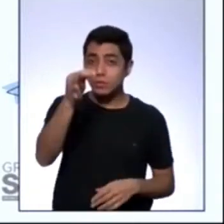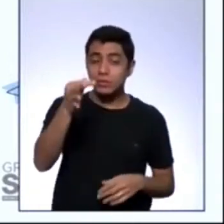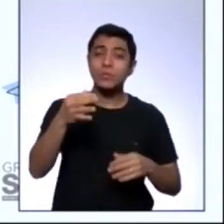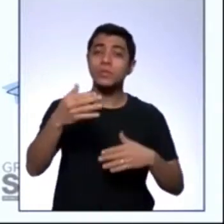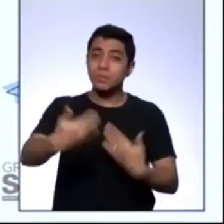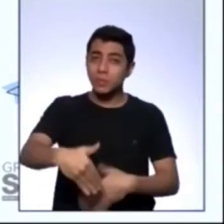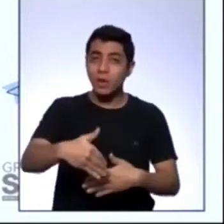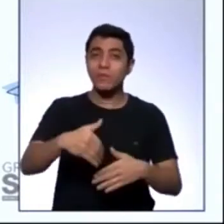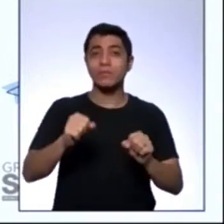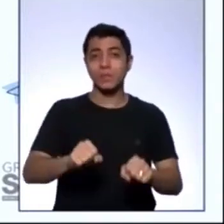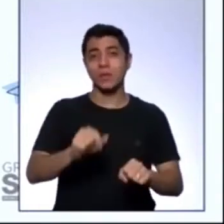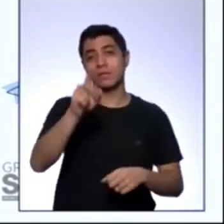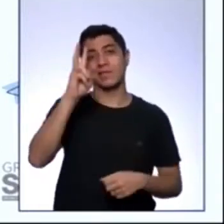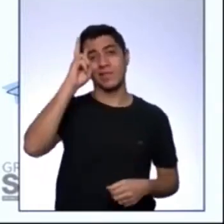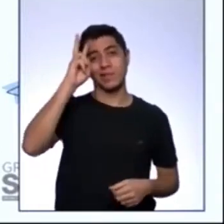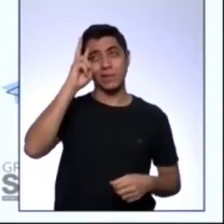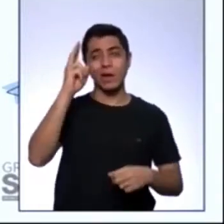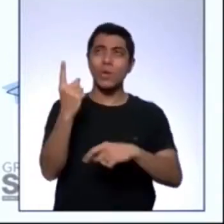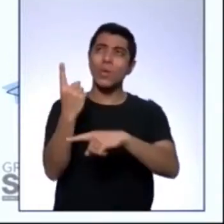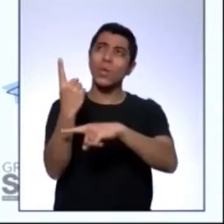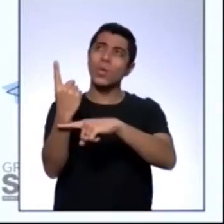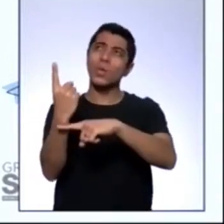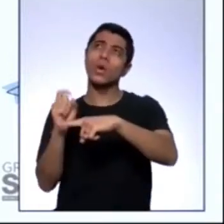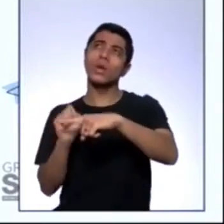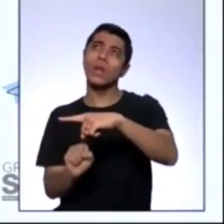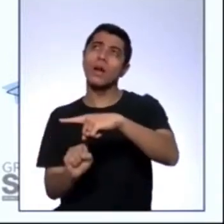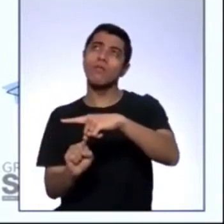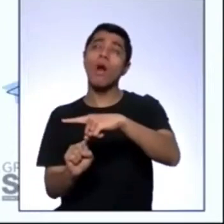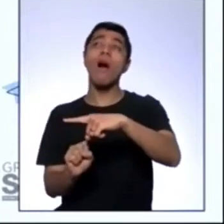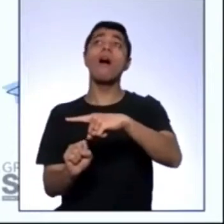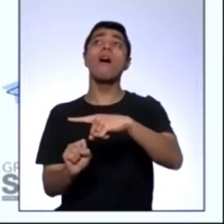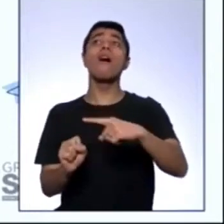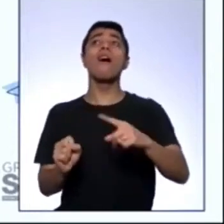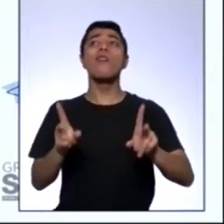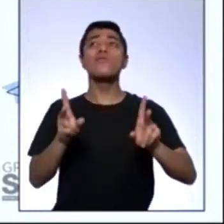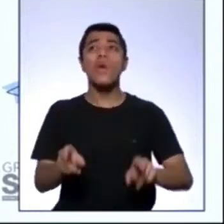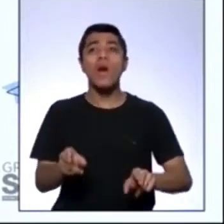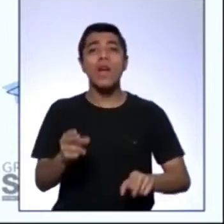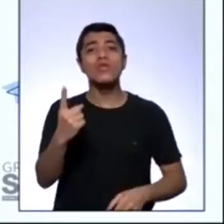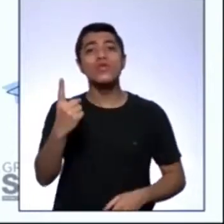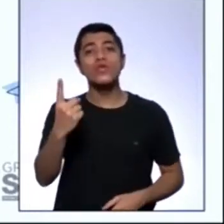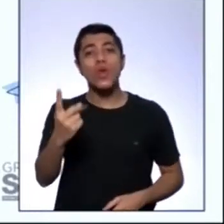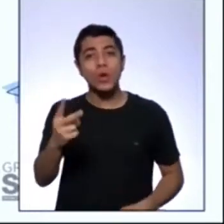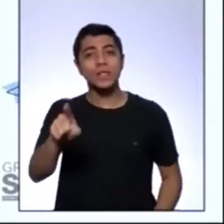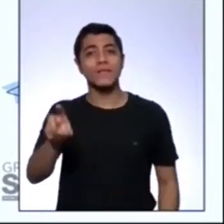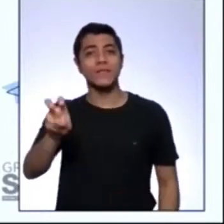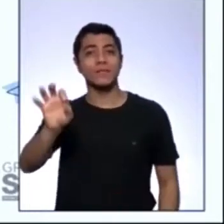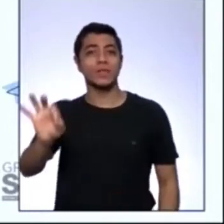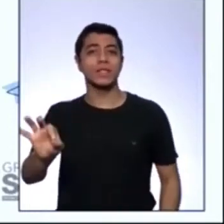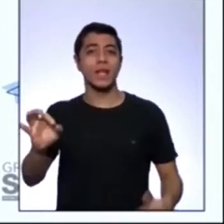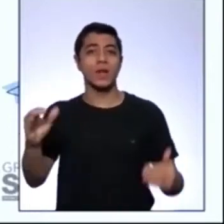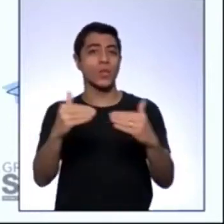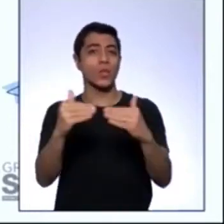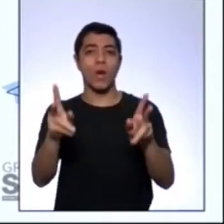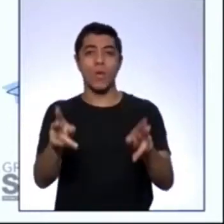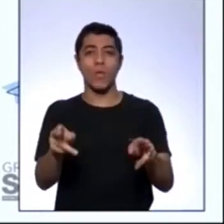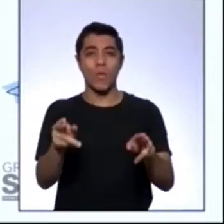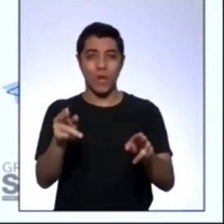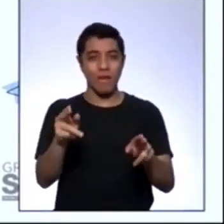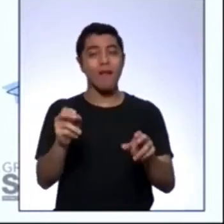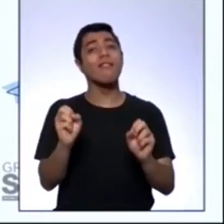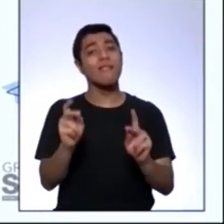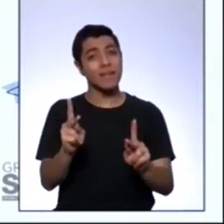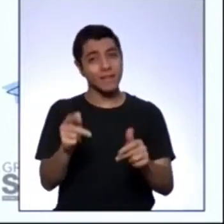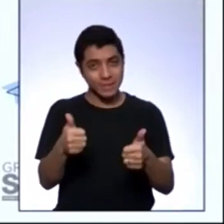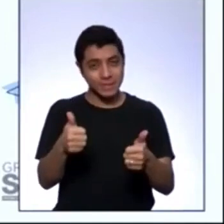oitavo nada mais é do que 12 e meio por cento Mas tudo bem tudo bem E a outra fração né